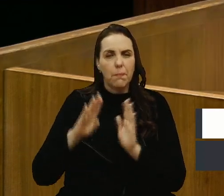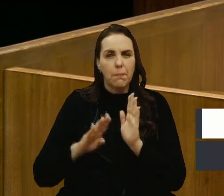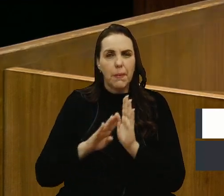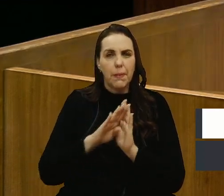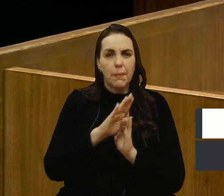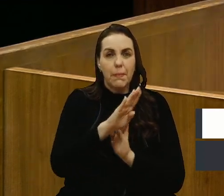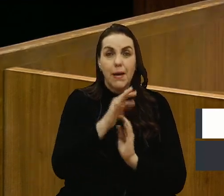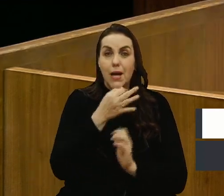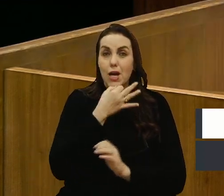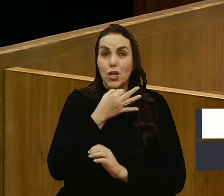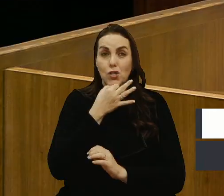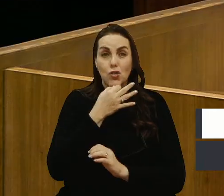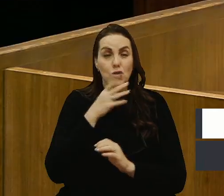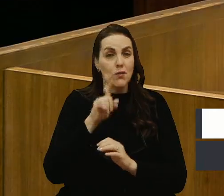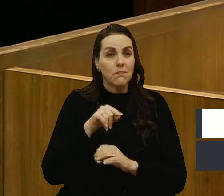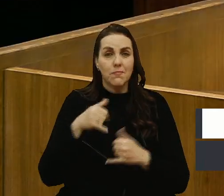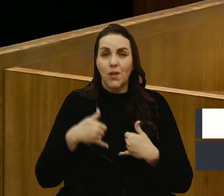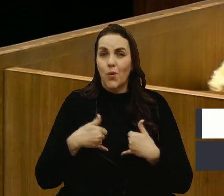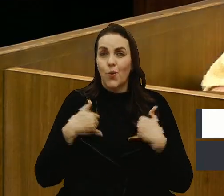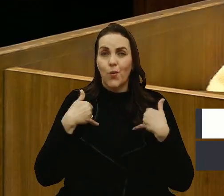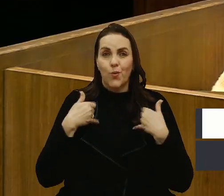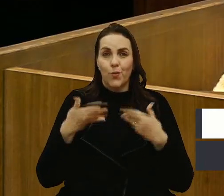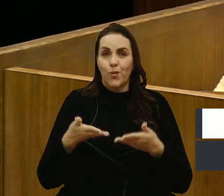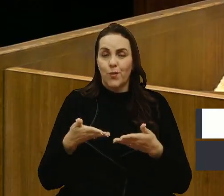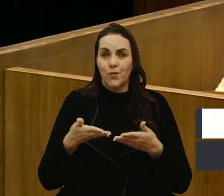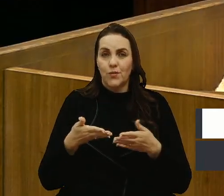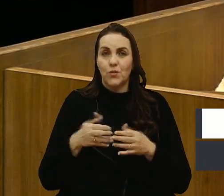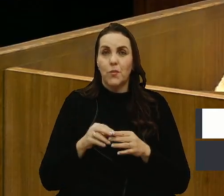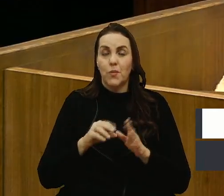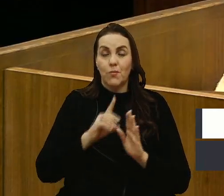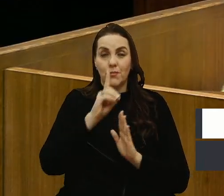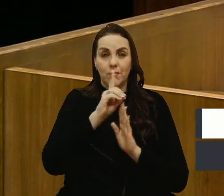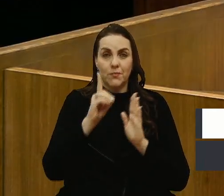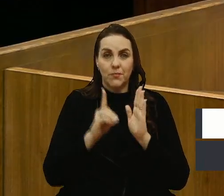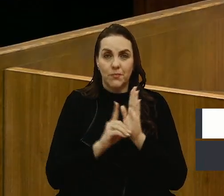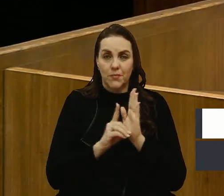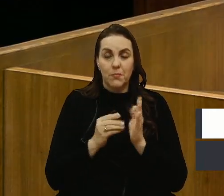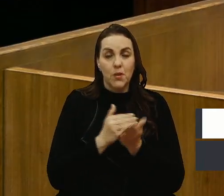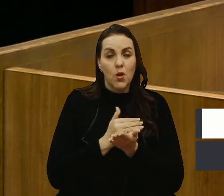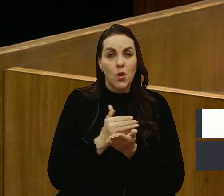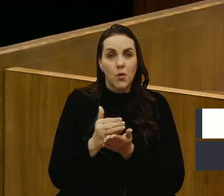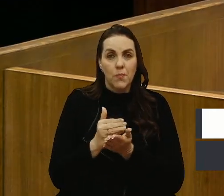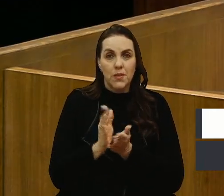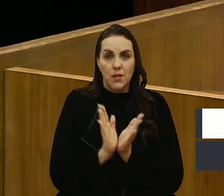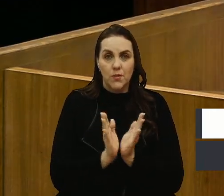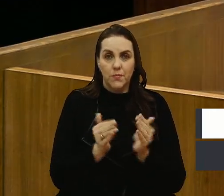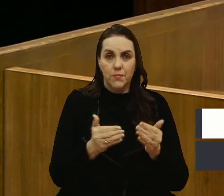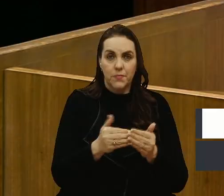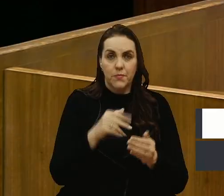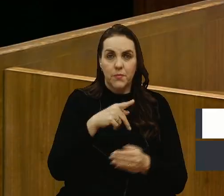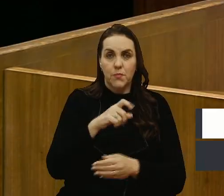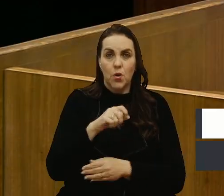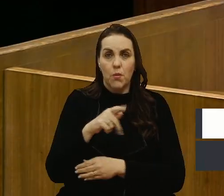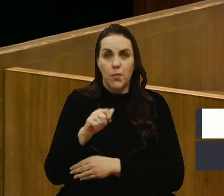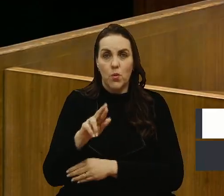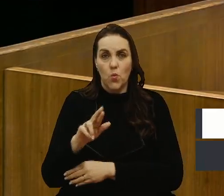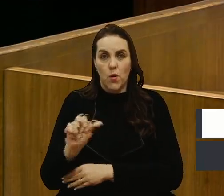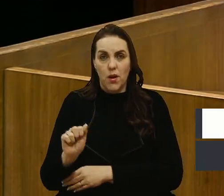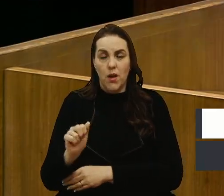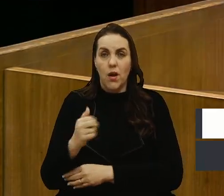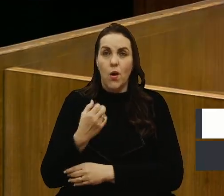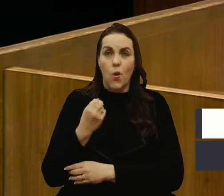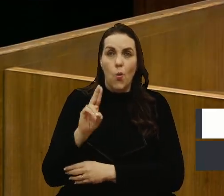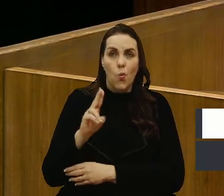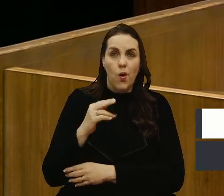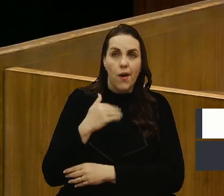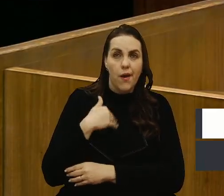dos primeiros decretos para constituir o Comitê Pop Rua, que sempre, né, ou eu estava de titular,